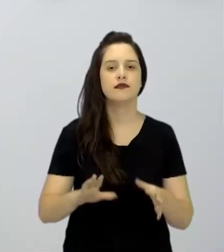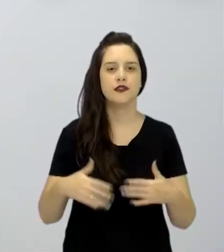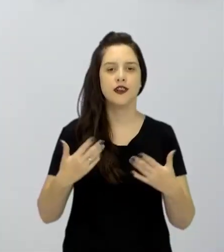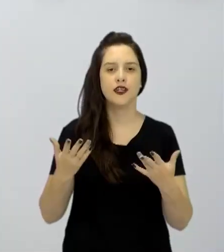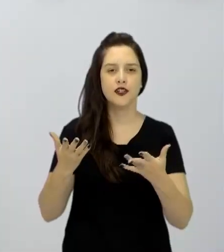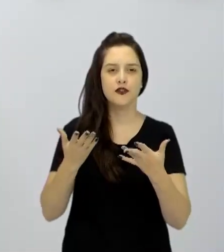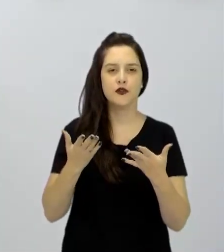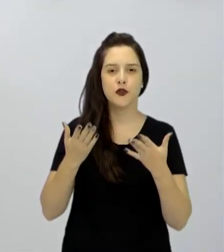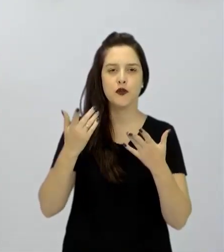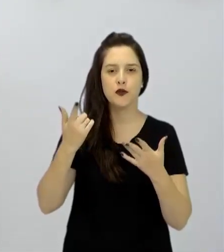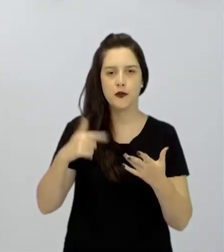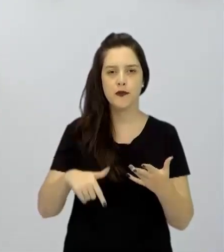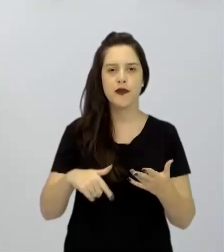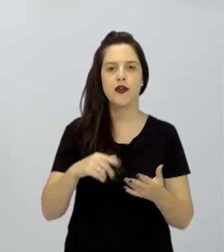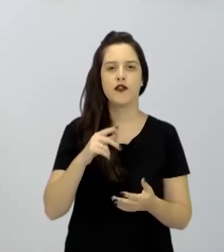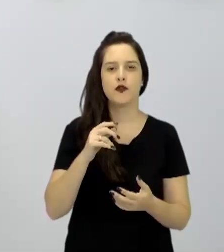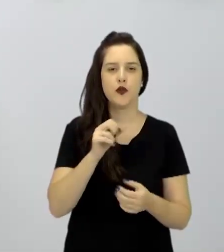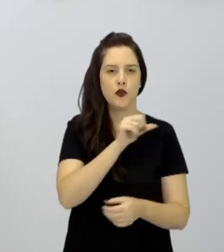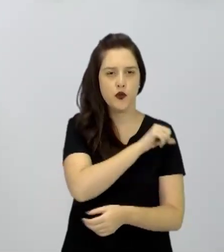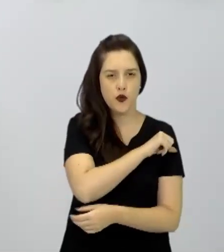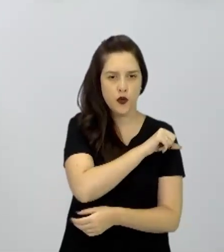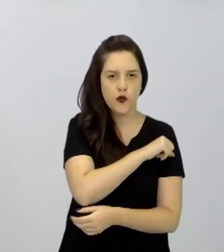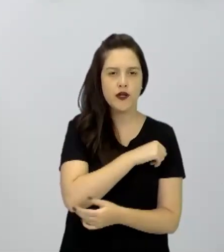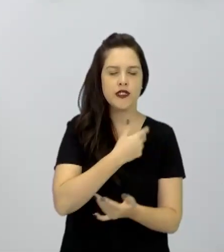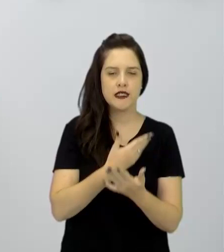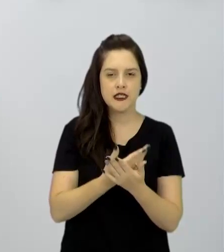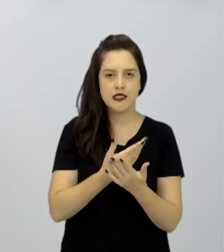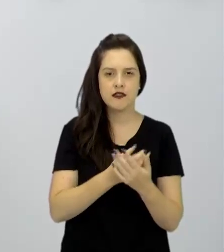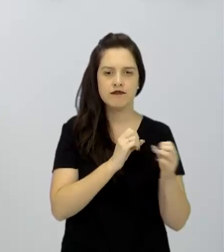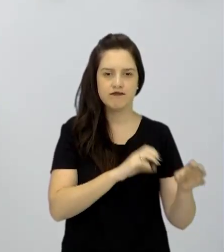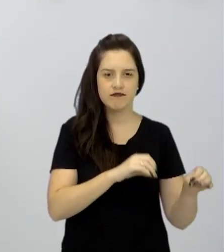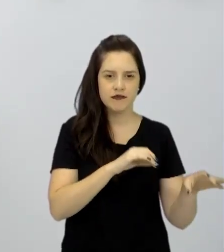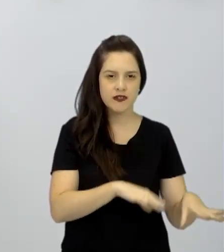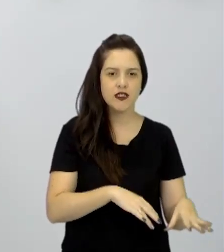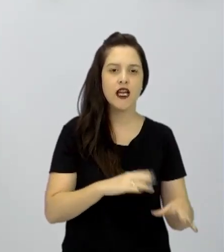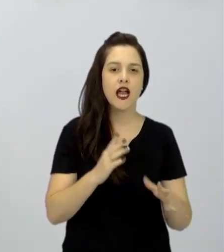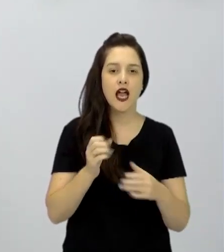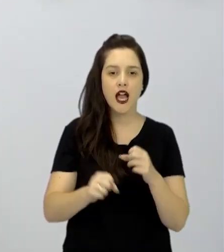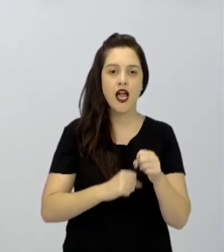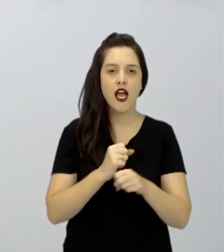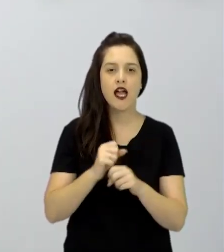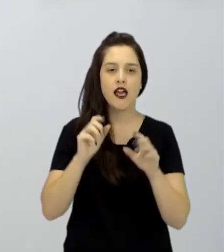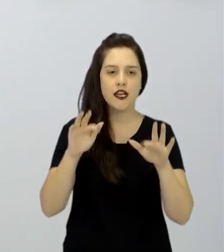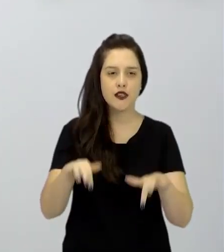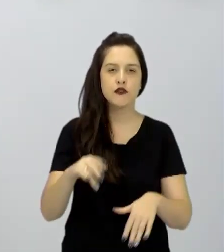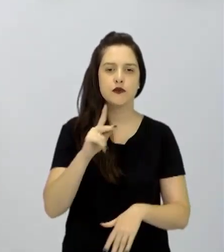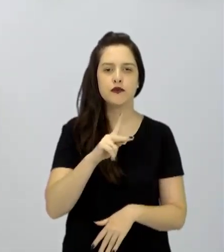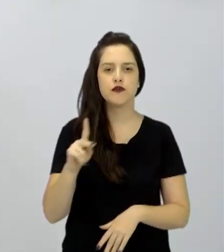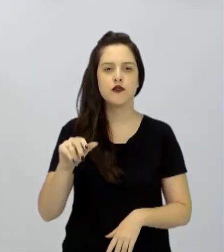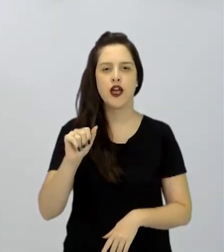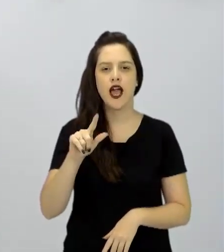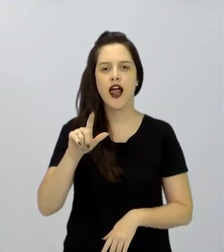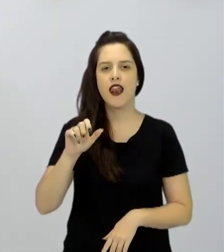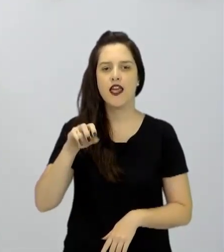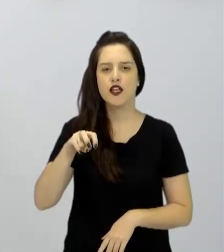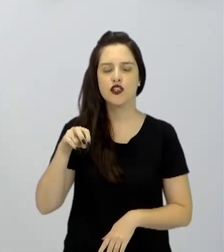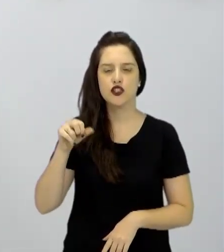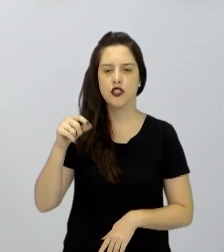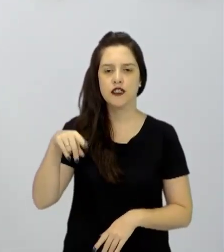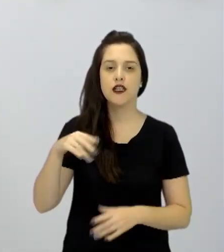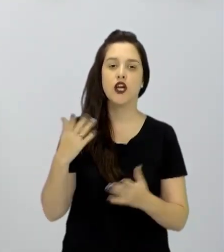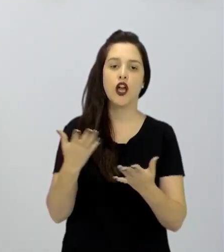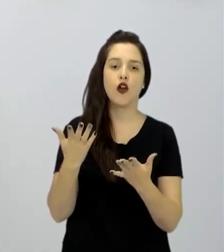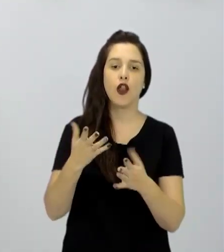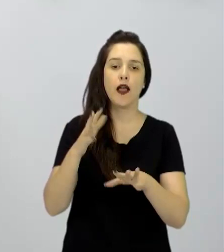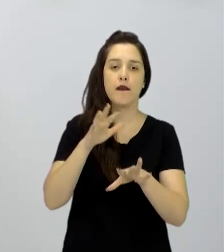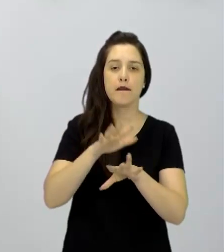Bem-vindo, alunos do 9º ano do Ensino Fundamental, anos finais. Eu sou o professor Alexandre e estarei ministrando as aulas de matemática a partir